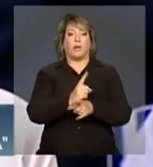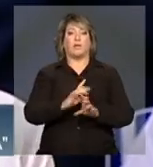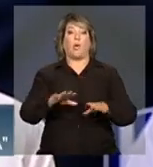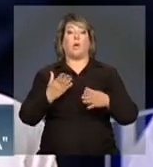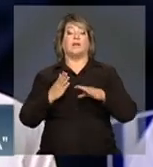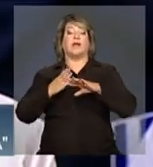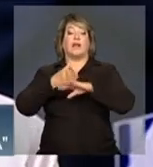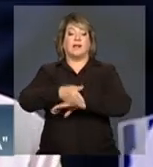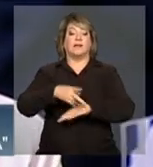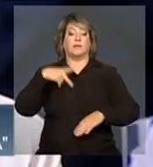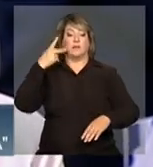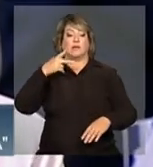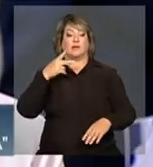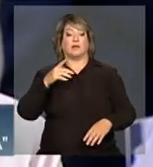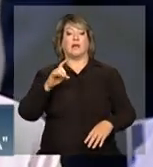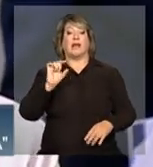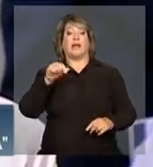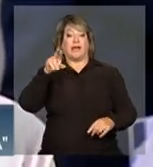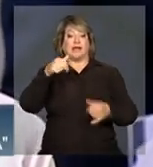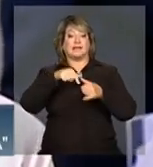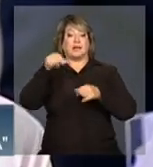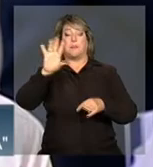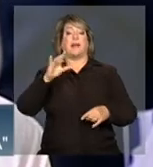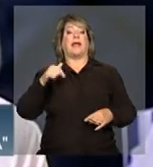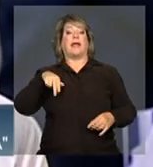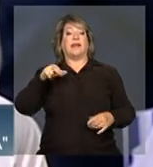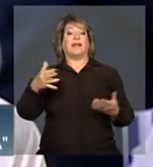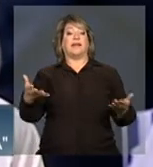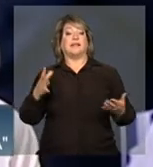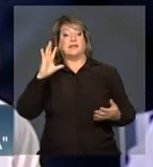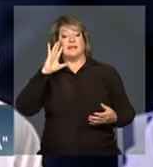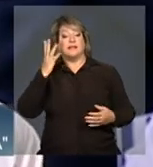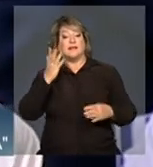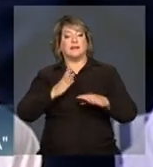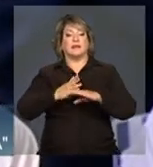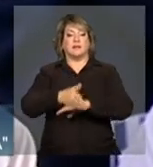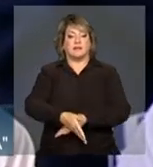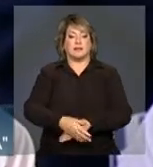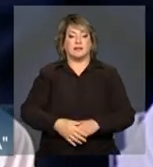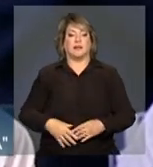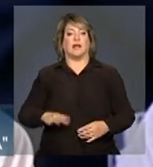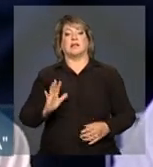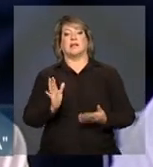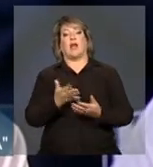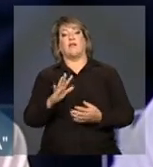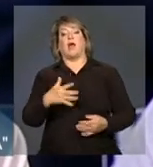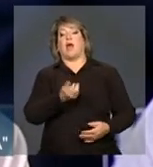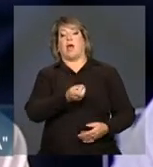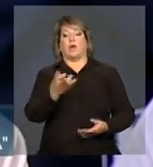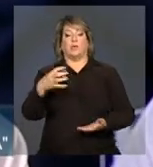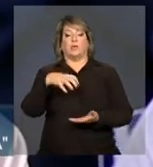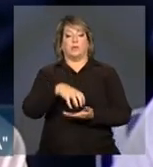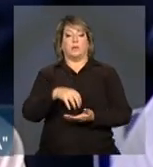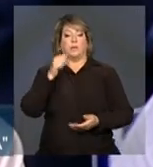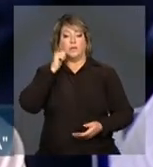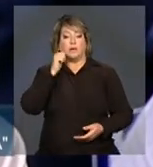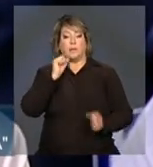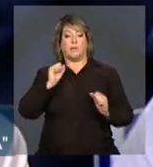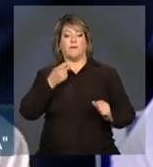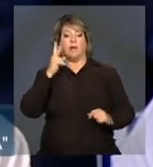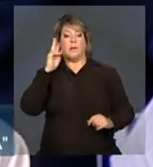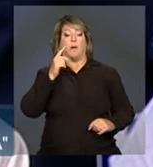Então, não só para quem já está no parlamento, mas para quem está tentando entrar mesmo. Talvez alguém do movimento de mulheres possa comentar um pouquinho dessa